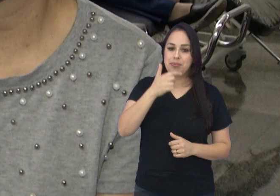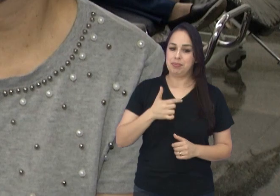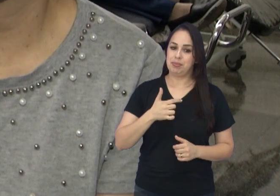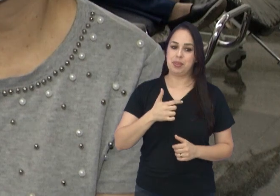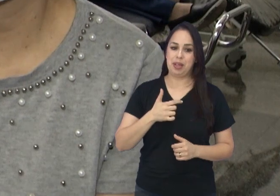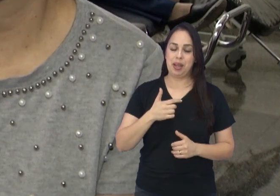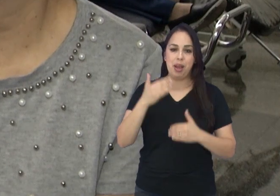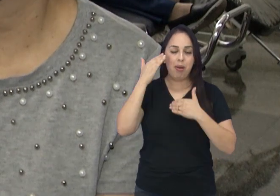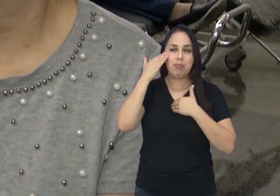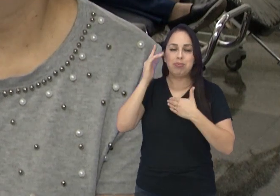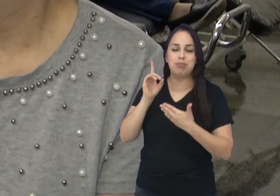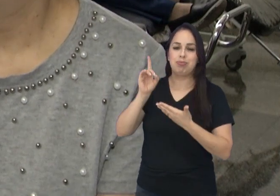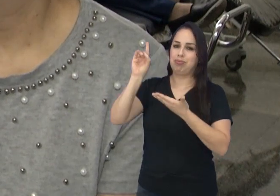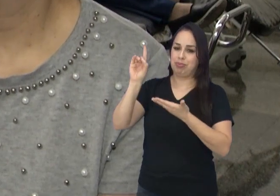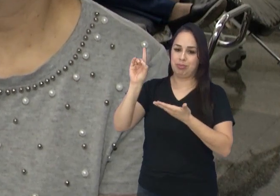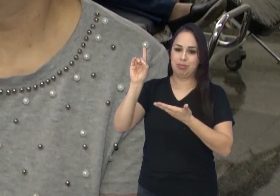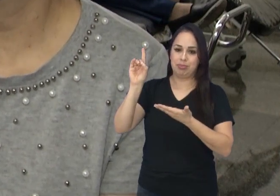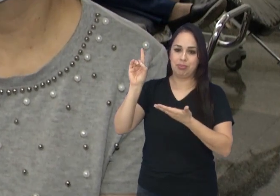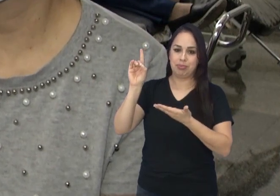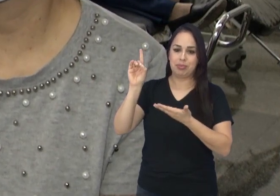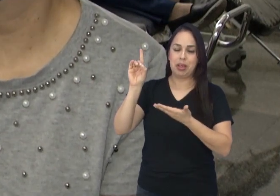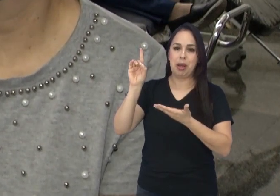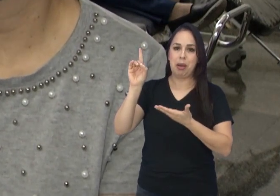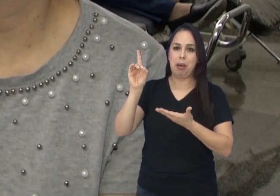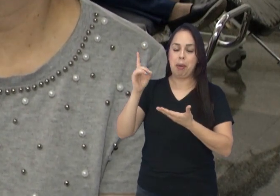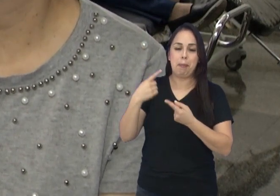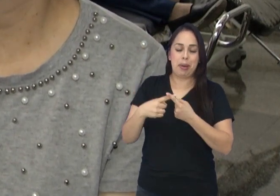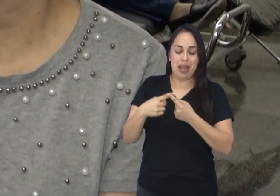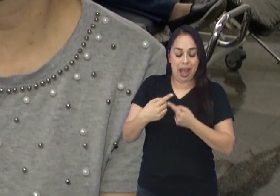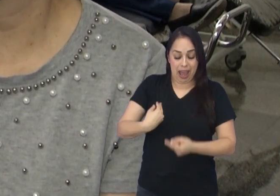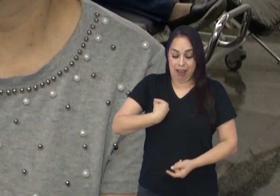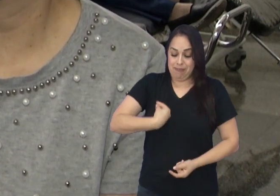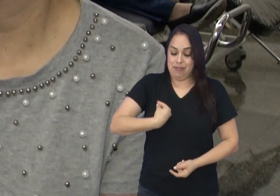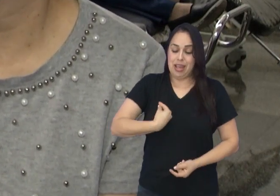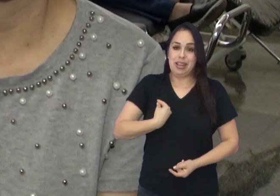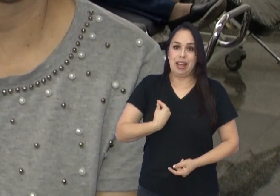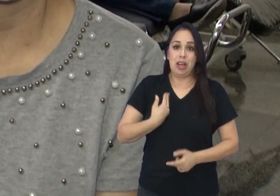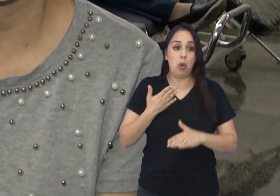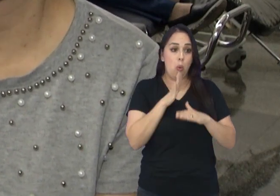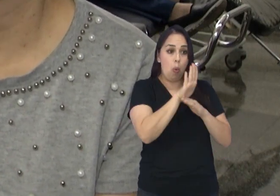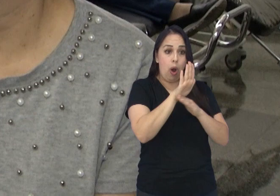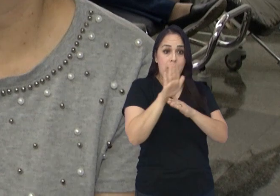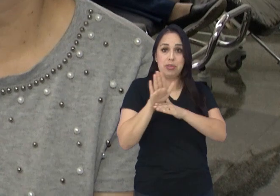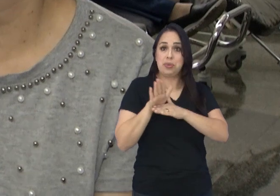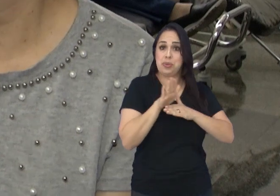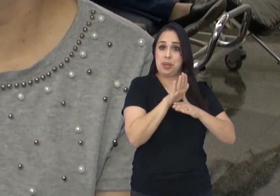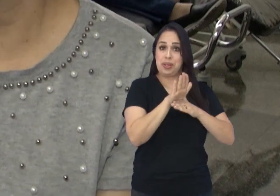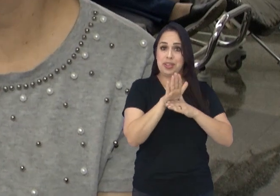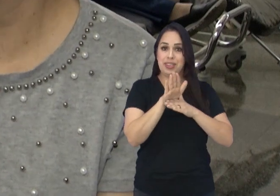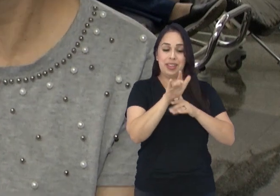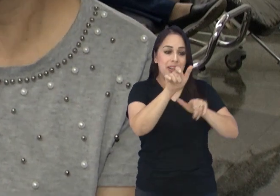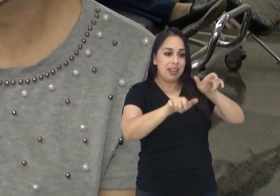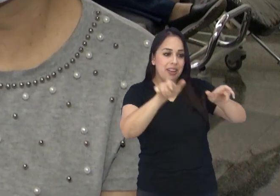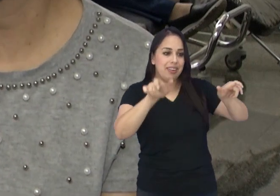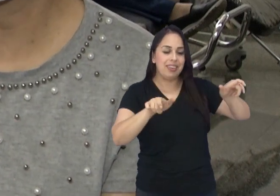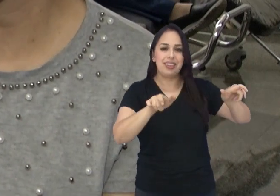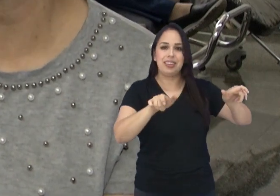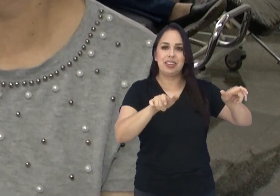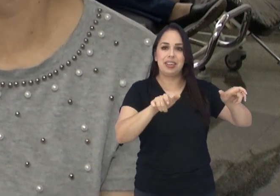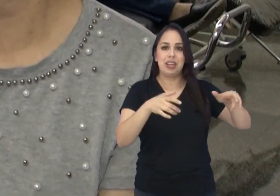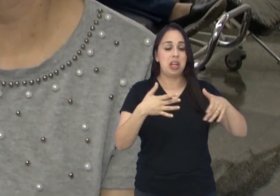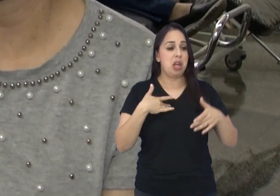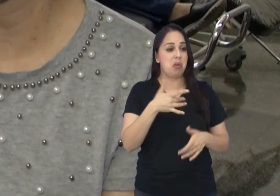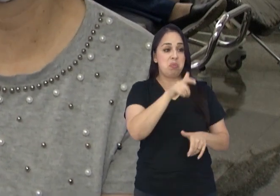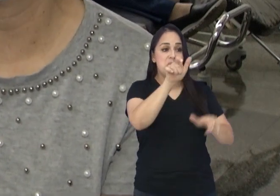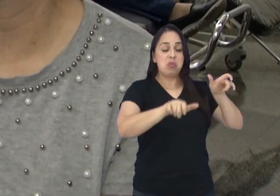como gratidão a Deus pela vida, né? Por poder fazer o bem ao próximo. A gente faz bem sem olhar quem, porque a gente doa sem